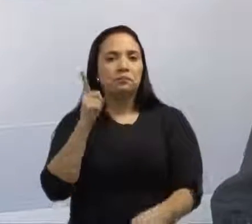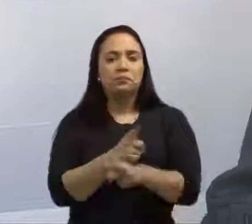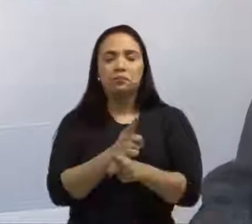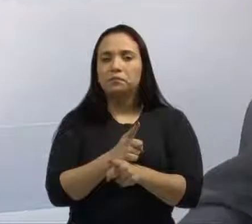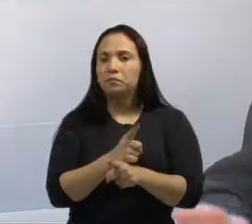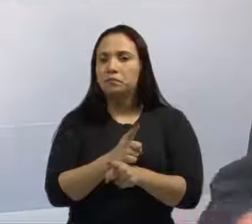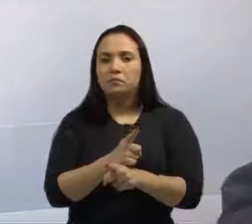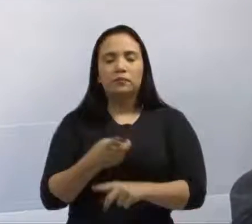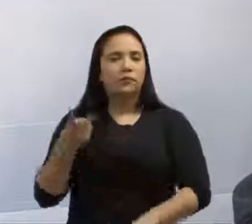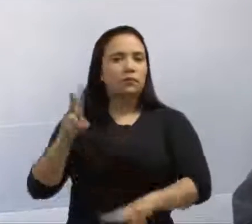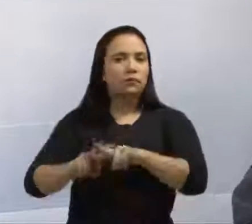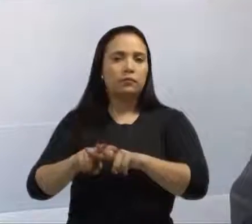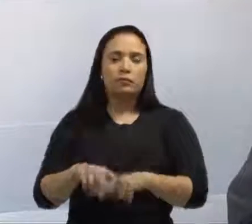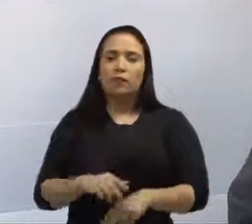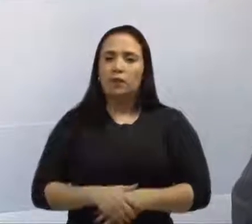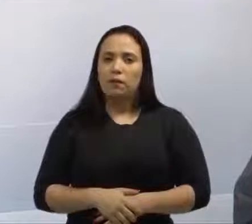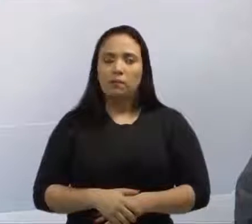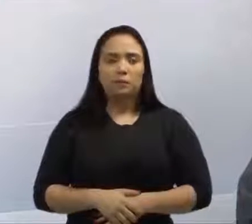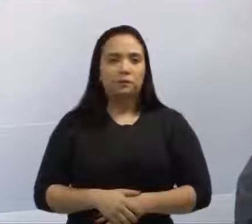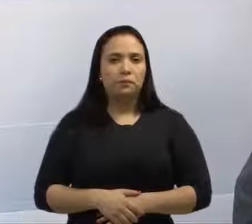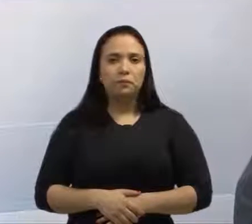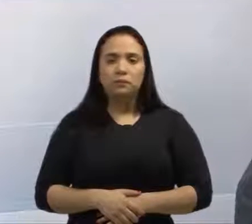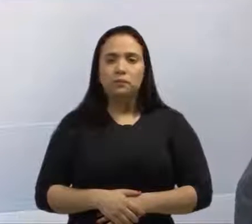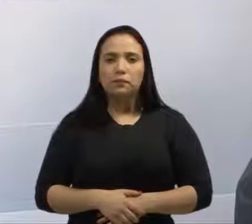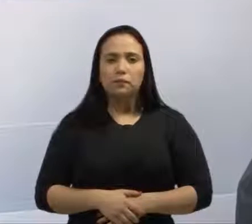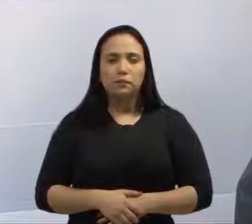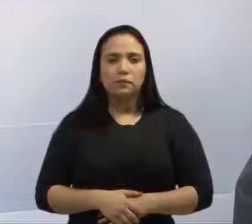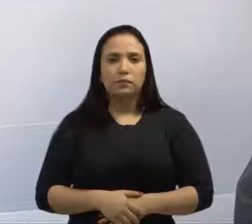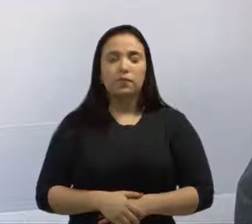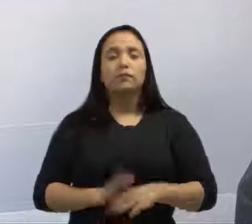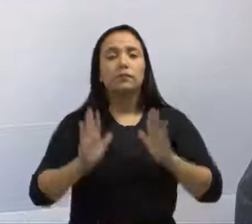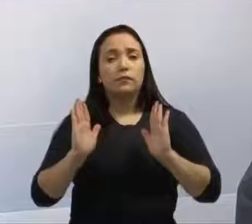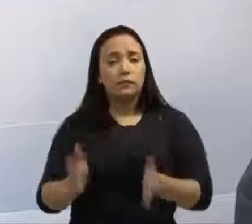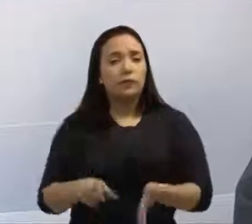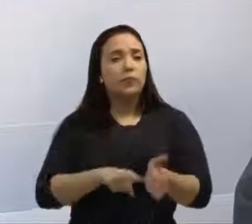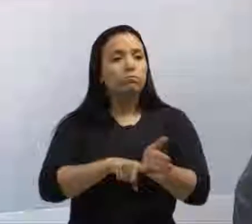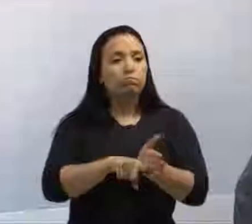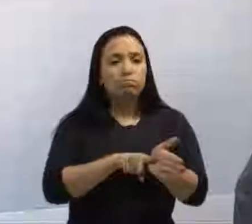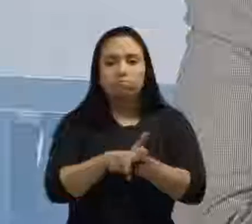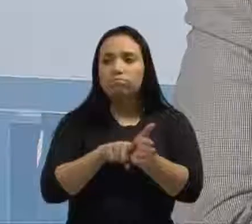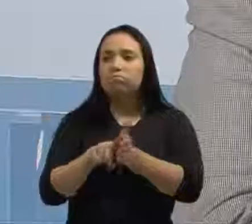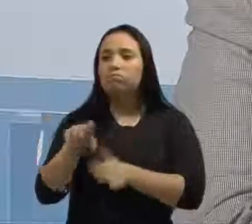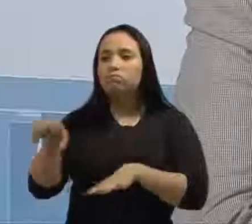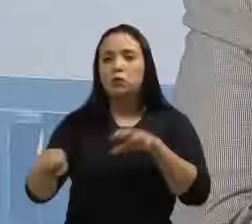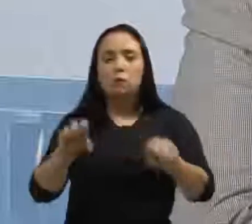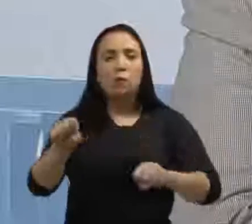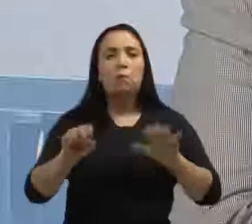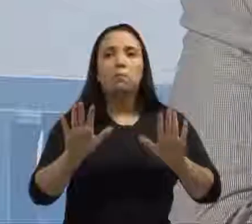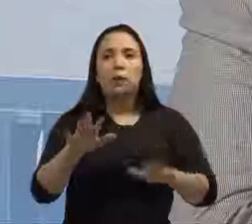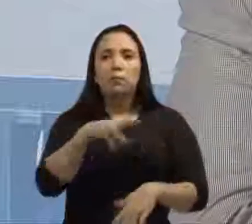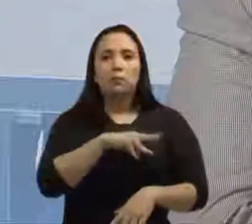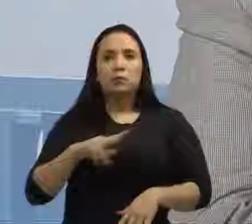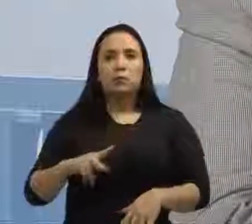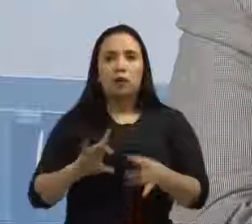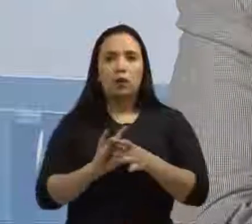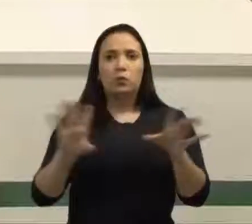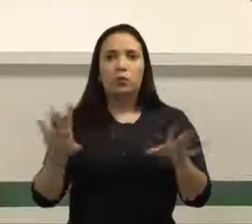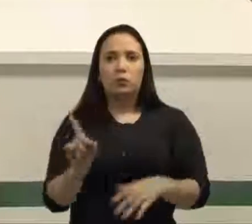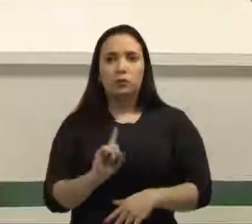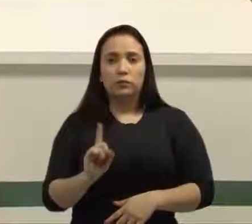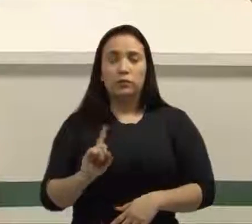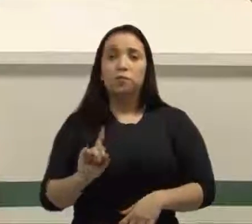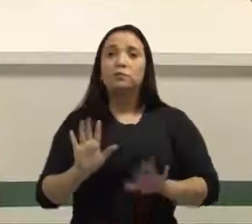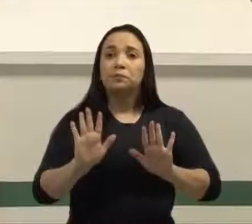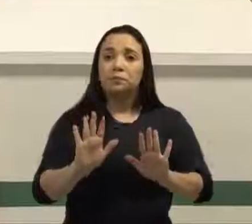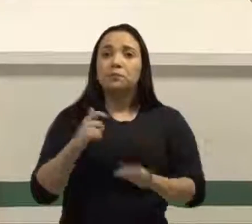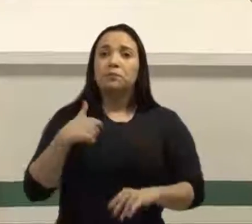mas não foi dado o direito de prisão a ele, né? O próprio Ministério Público... Foi feita busca e apreensão, mas não o Ministério Público não